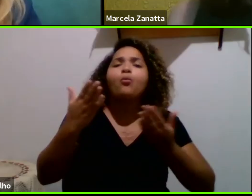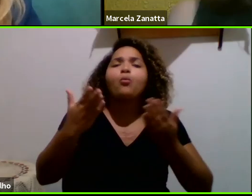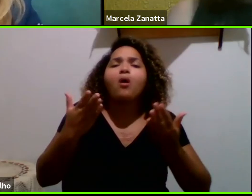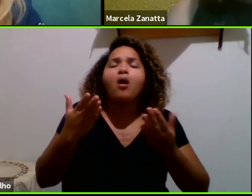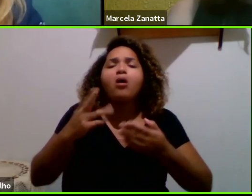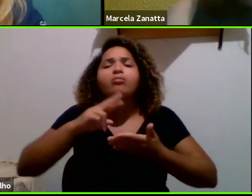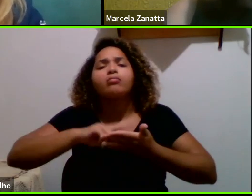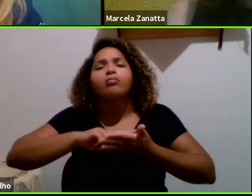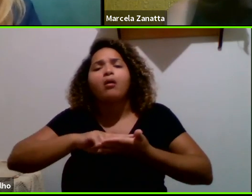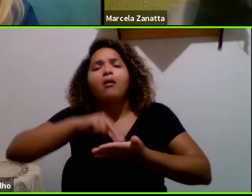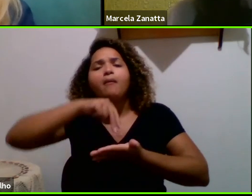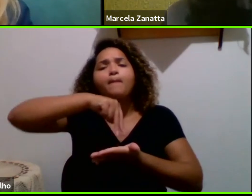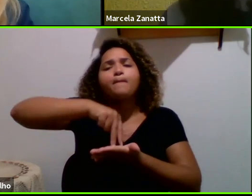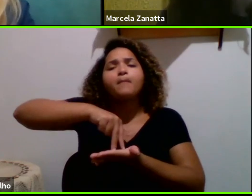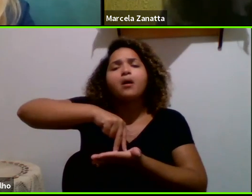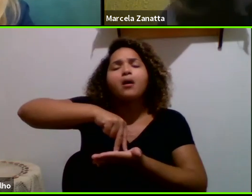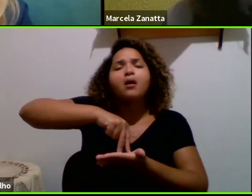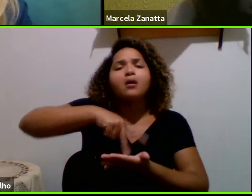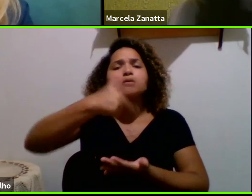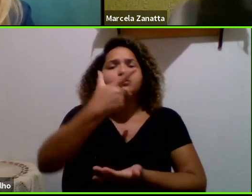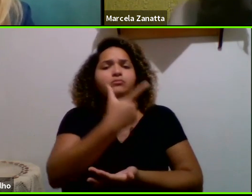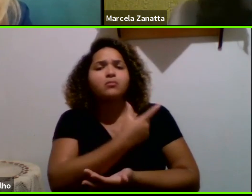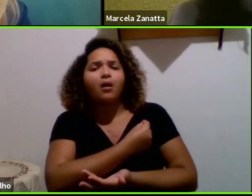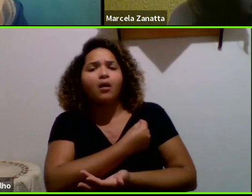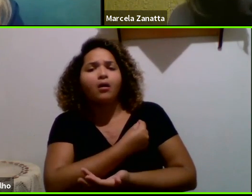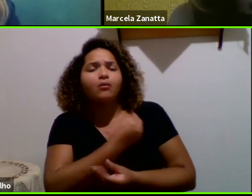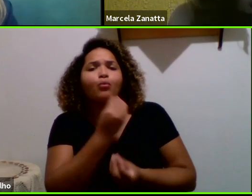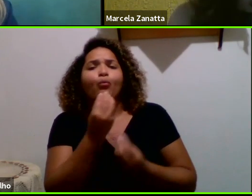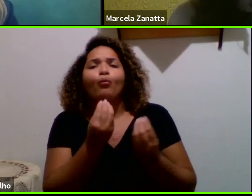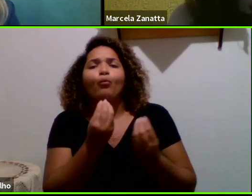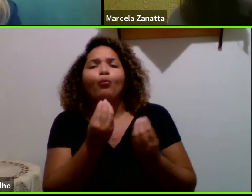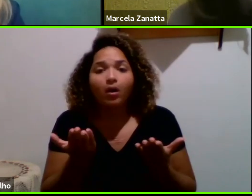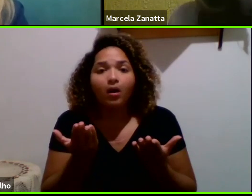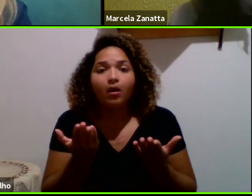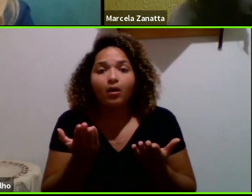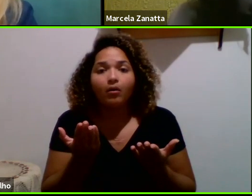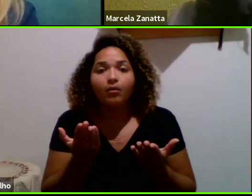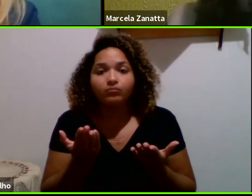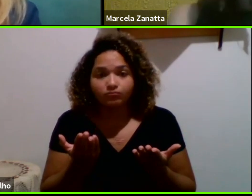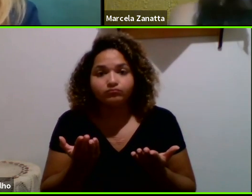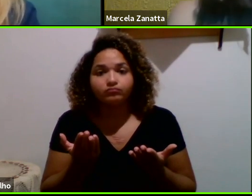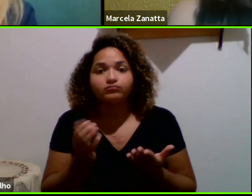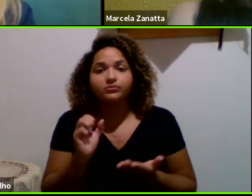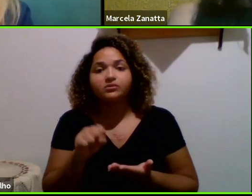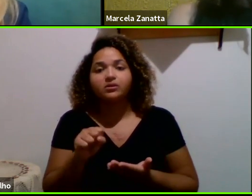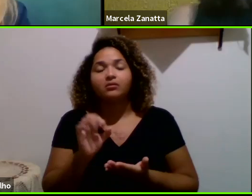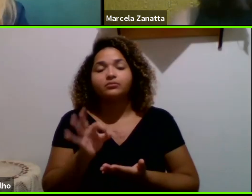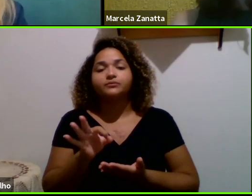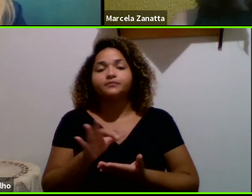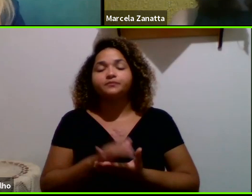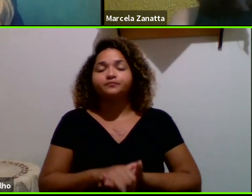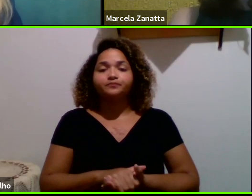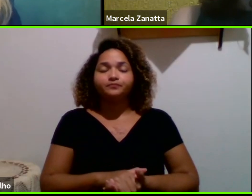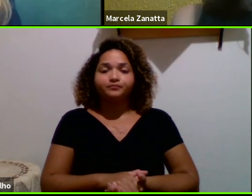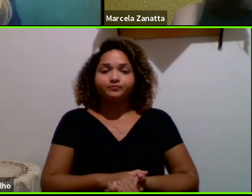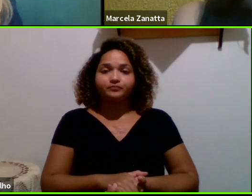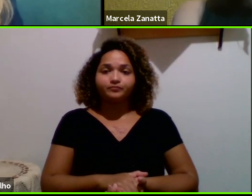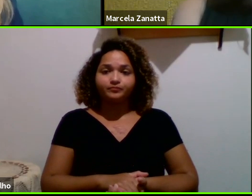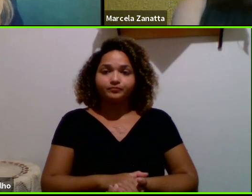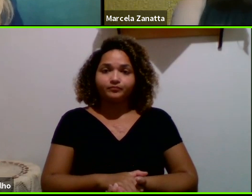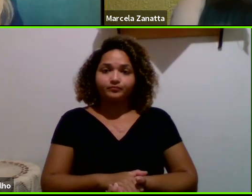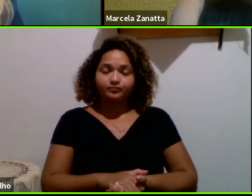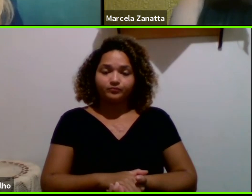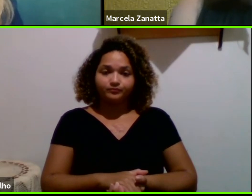a analgesia de parto, que é uma coisa super importante da gente ter disponível, da gente saber trabalhar direito. Depois da analgesia de